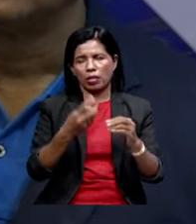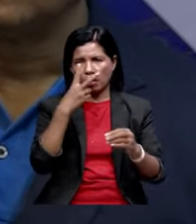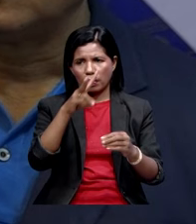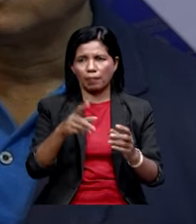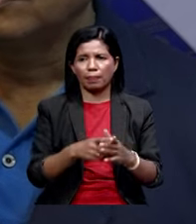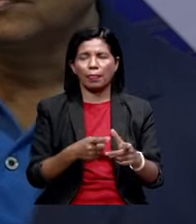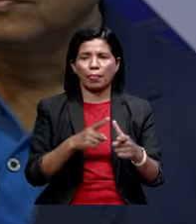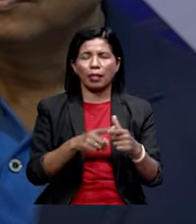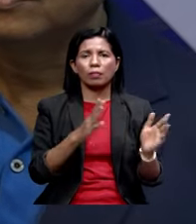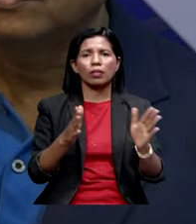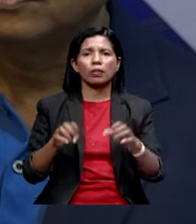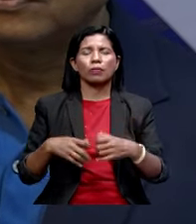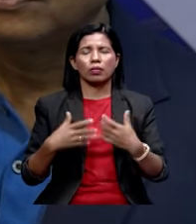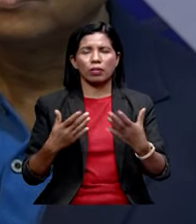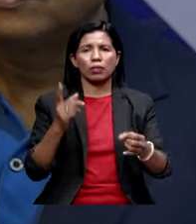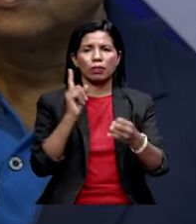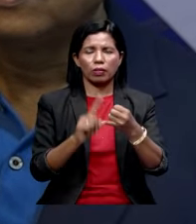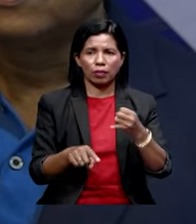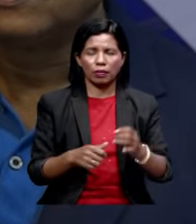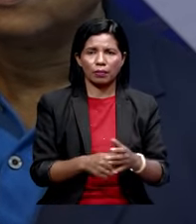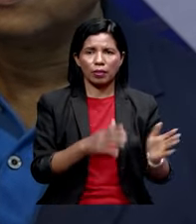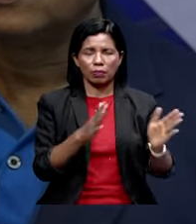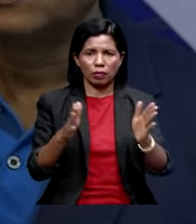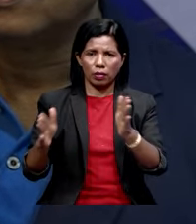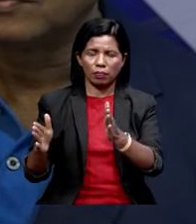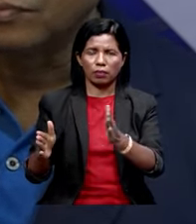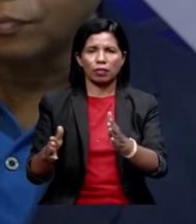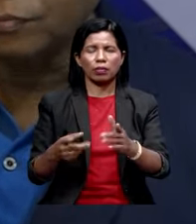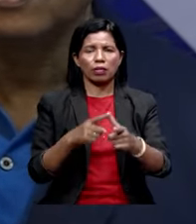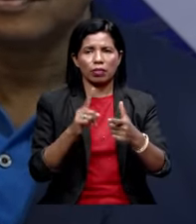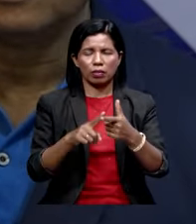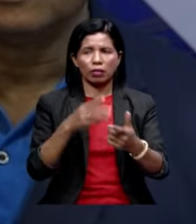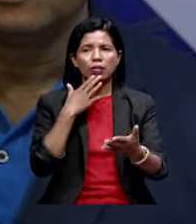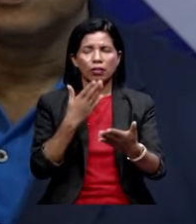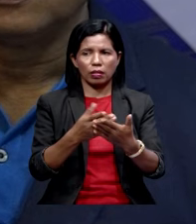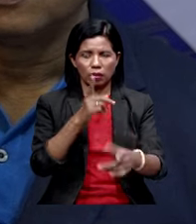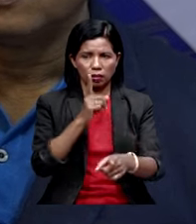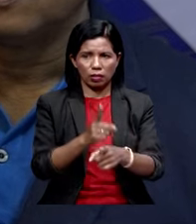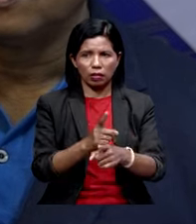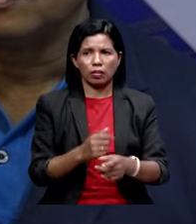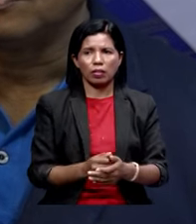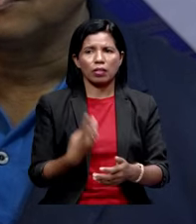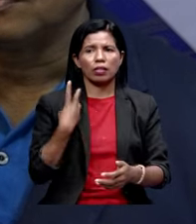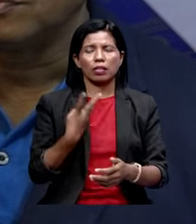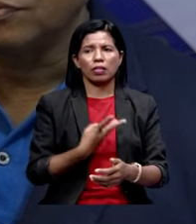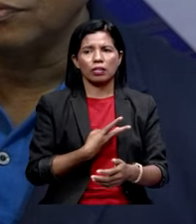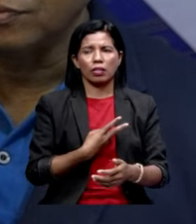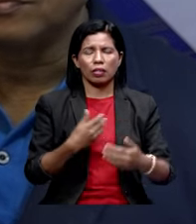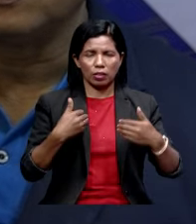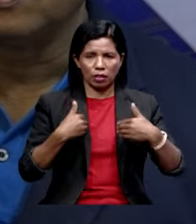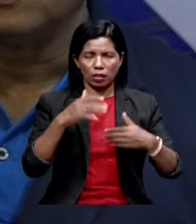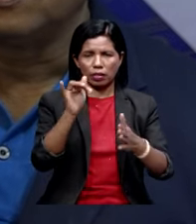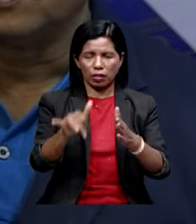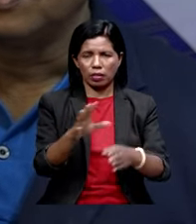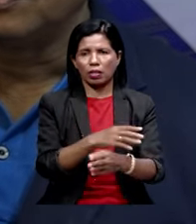ne processu na nusa to ikus processu ida fatu hada na lao andamento ne capacity teves ida heramos agora da fase